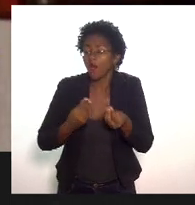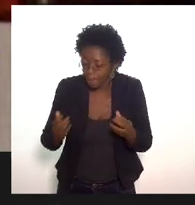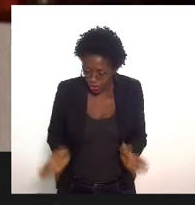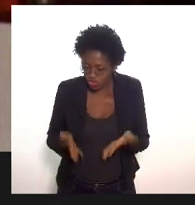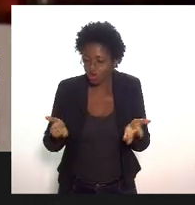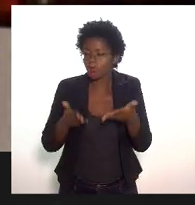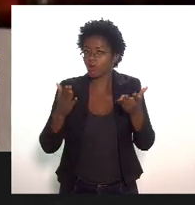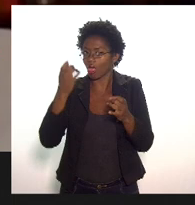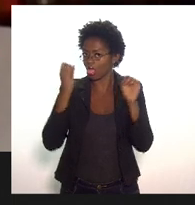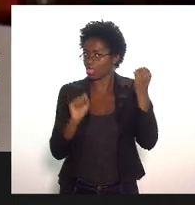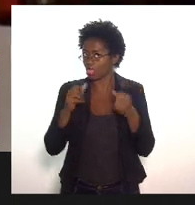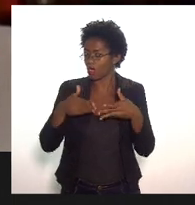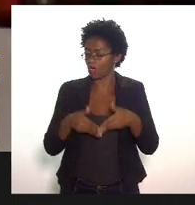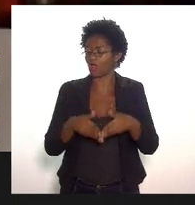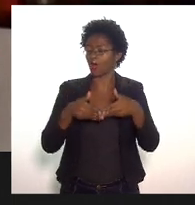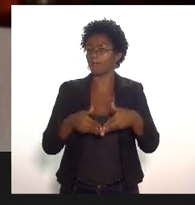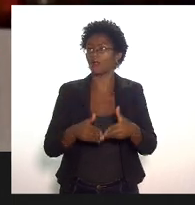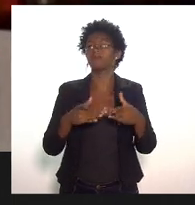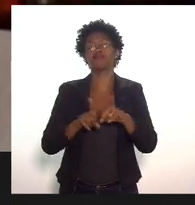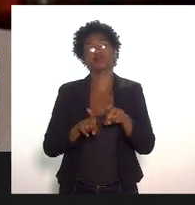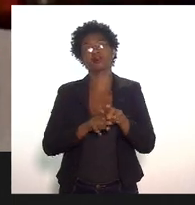da cabotagem, o